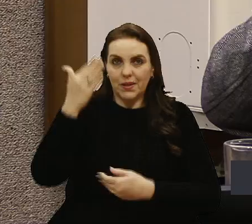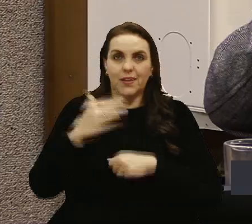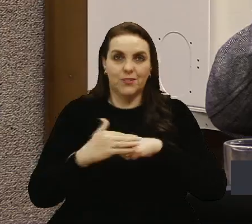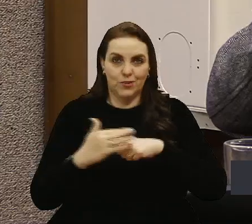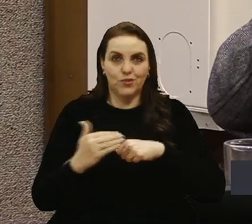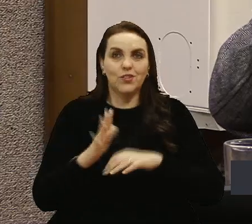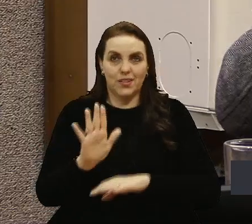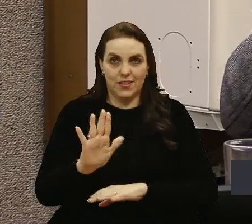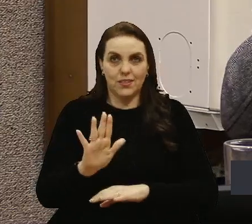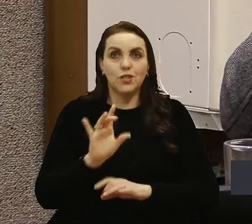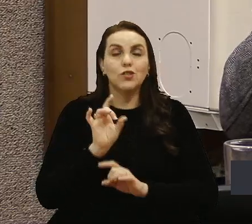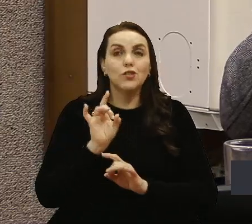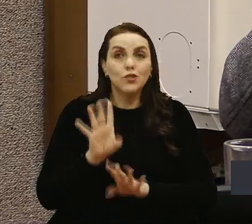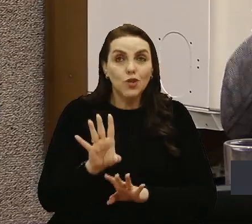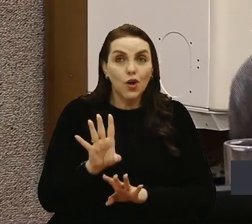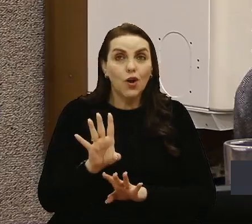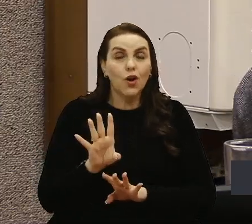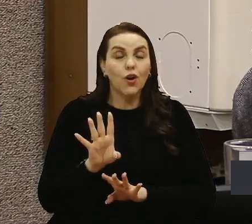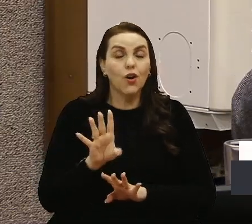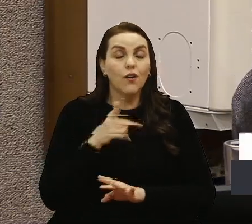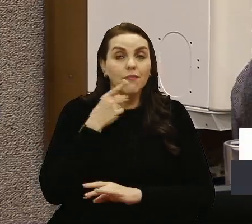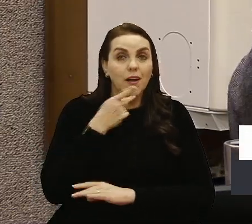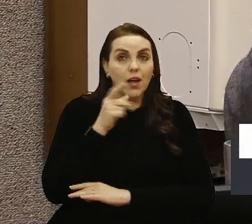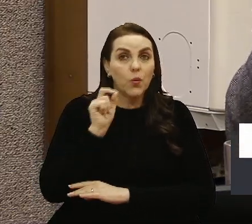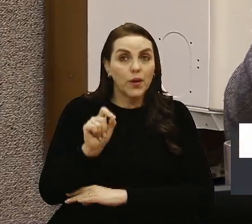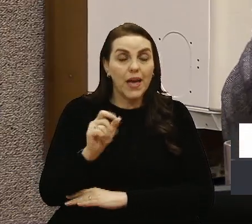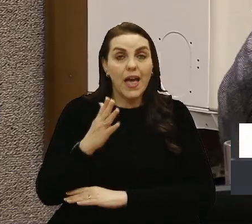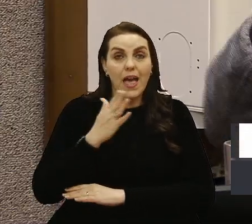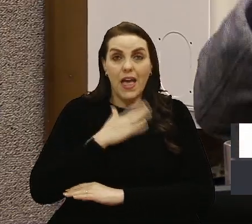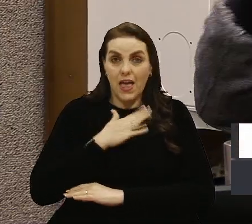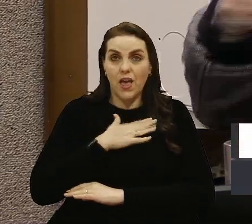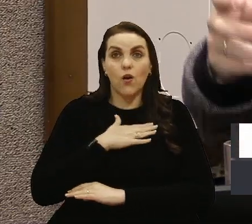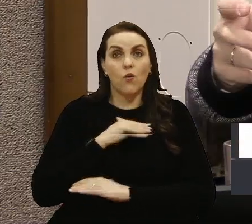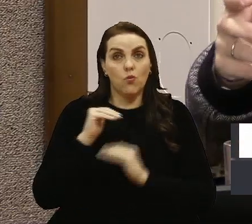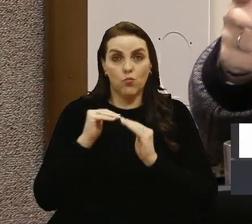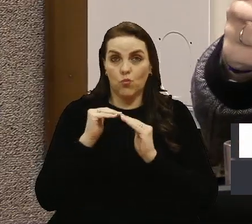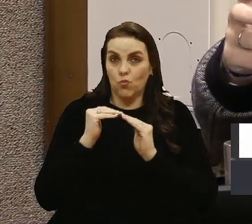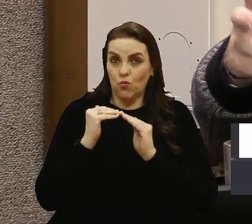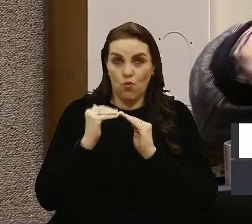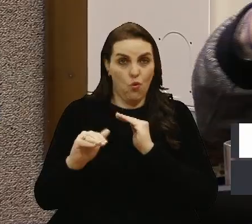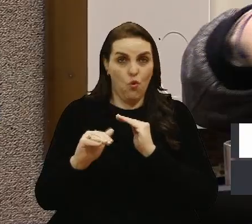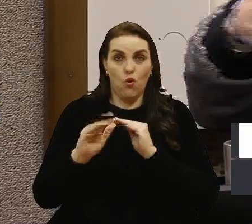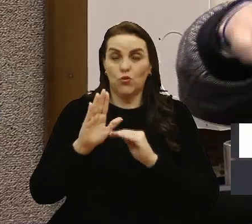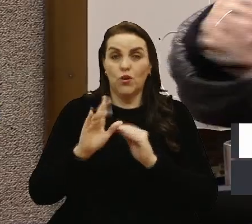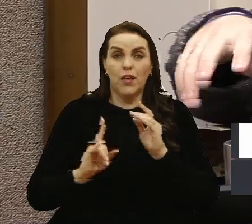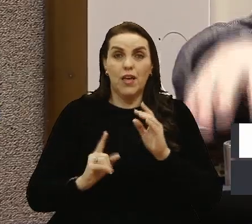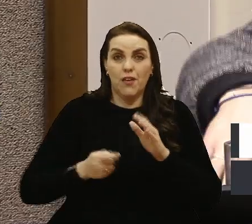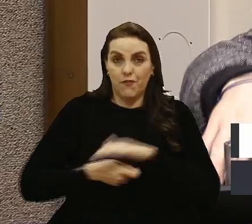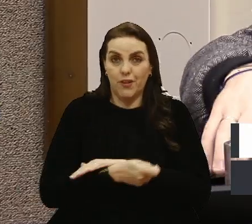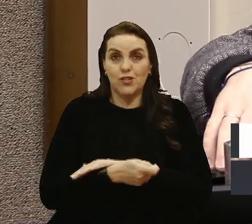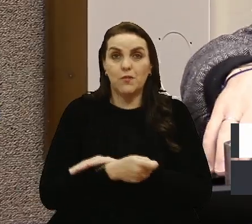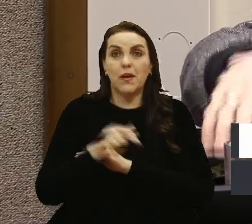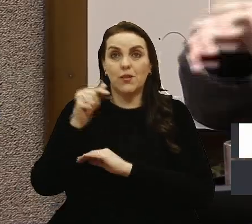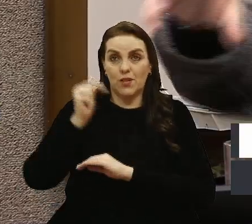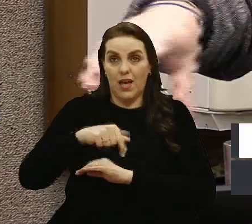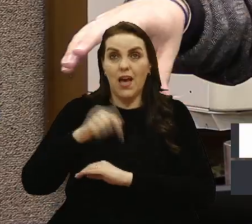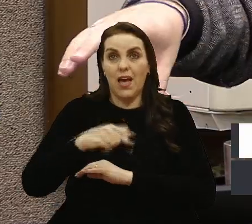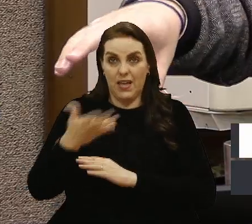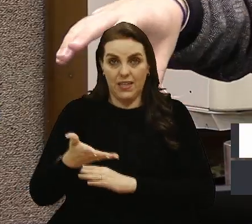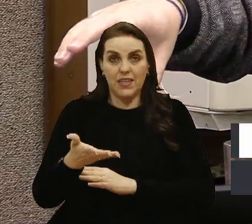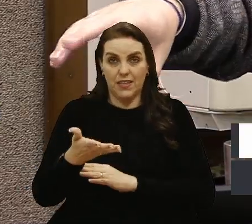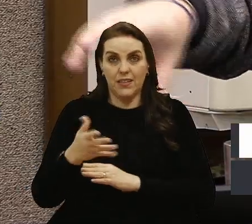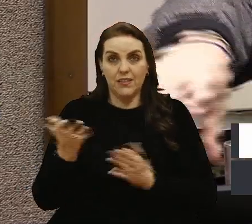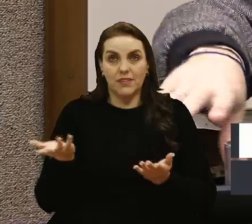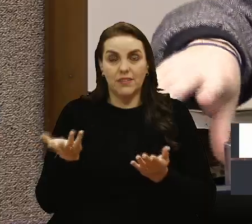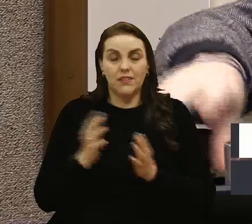Eu vou só falar que eu sou contrário a gente investir nesse prédio aqui, vereadora Daiane, porque eu acho muito ruim a Câmara ser no meio do Parque dos Macaquinhos, que é uma